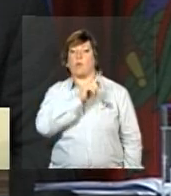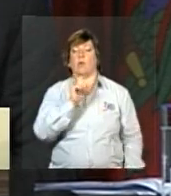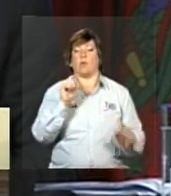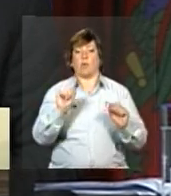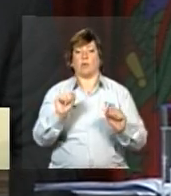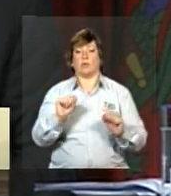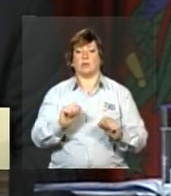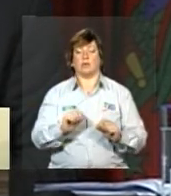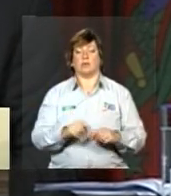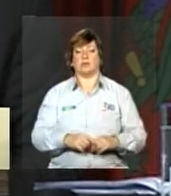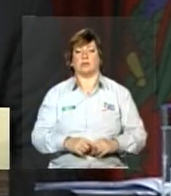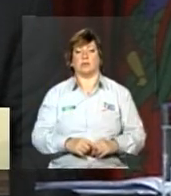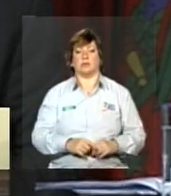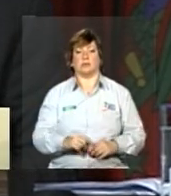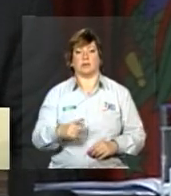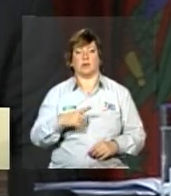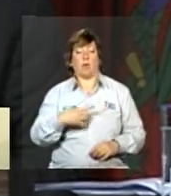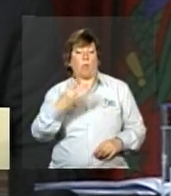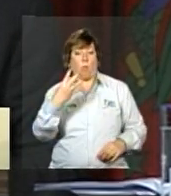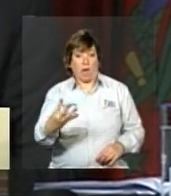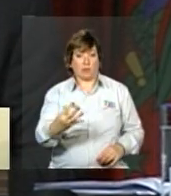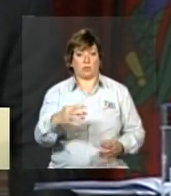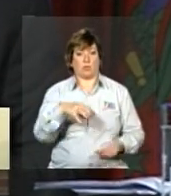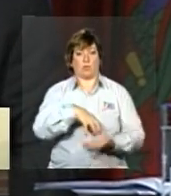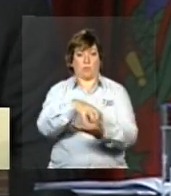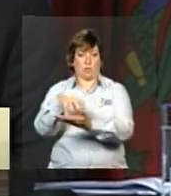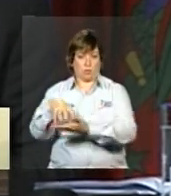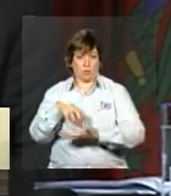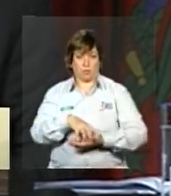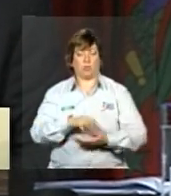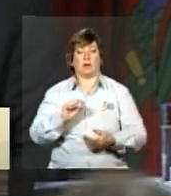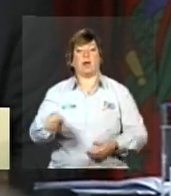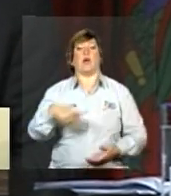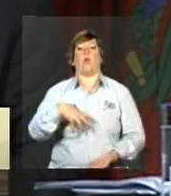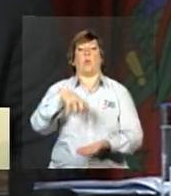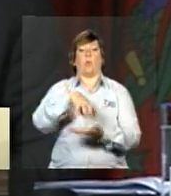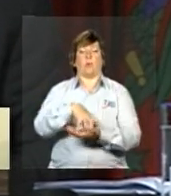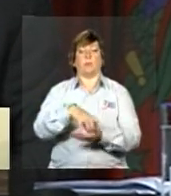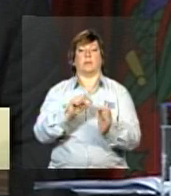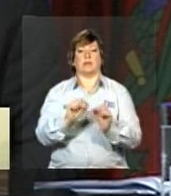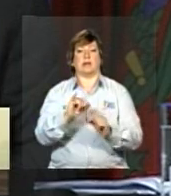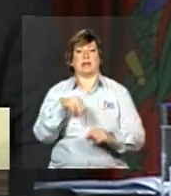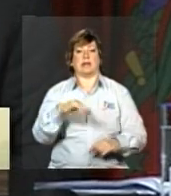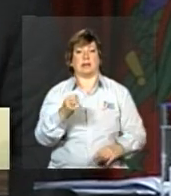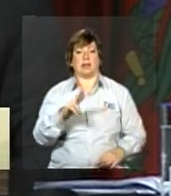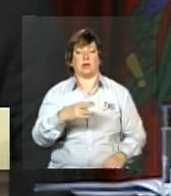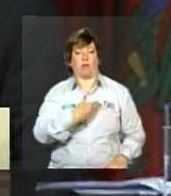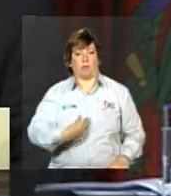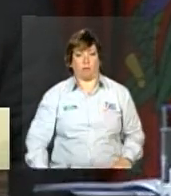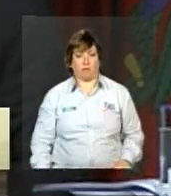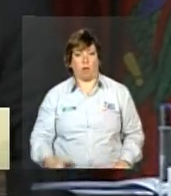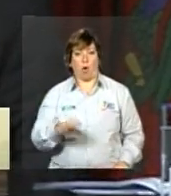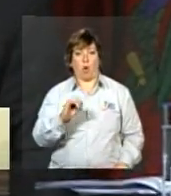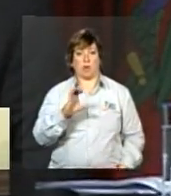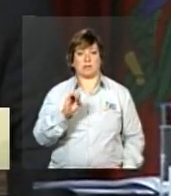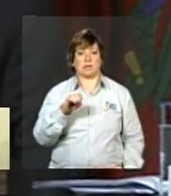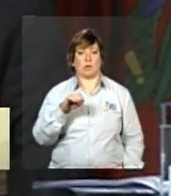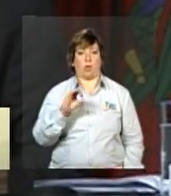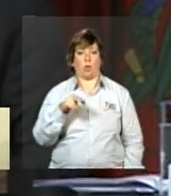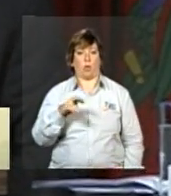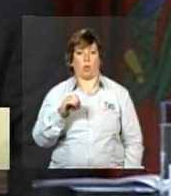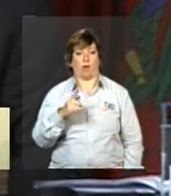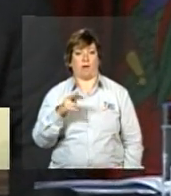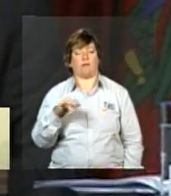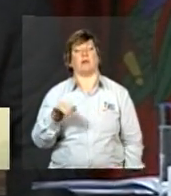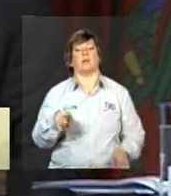dos seguintes quatro organizações: a Comissão Intergovernamental Oceanográfica, o